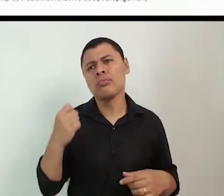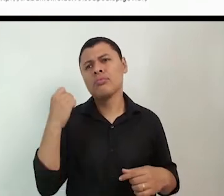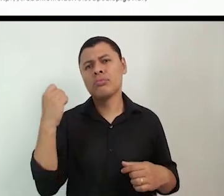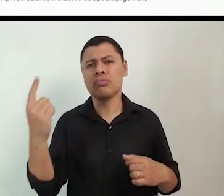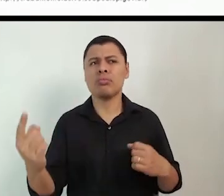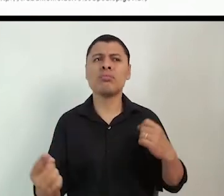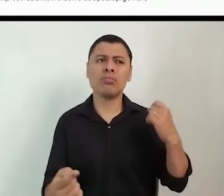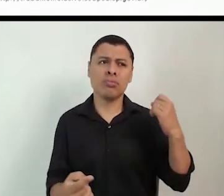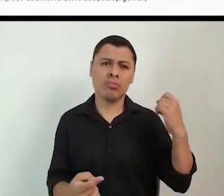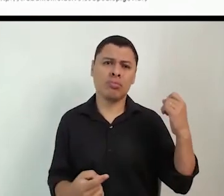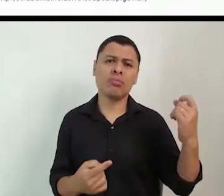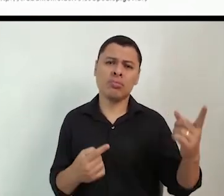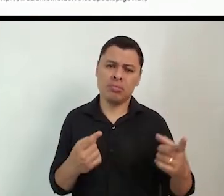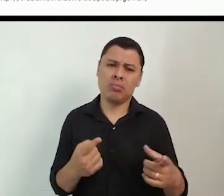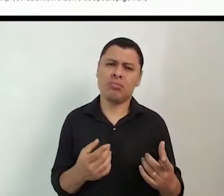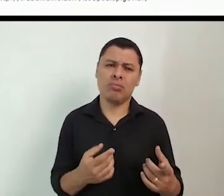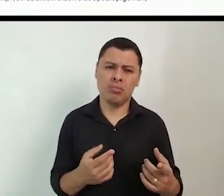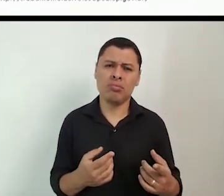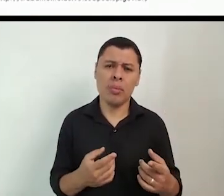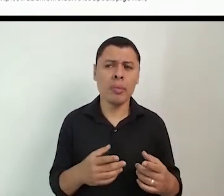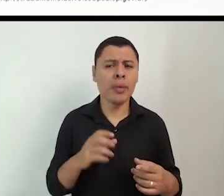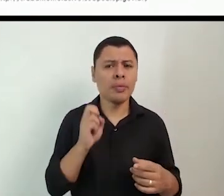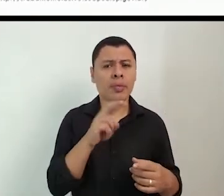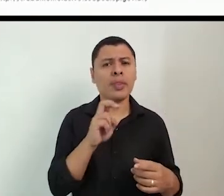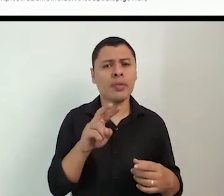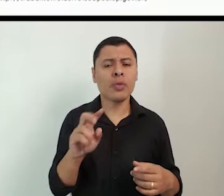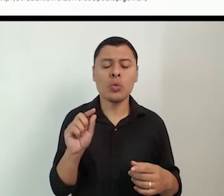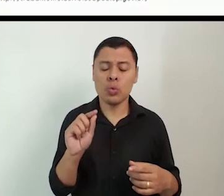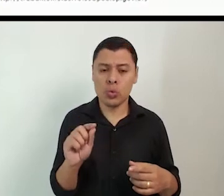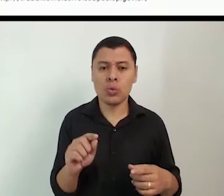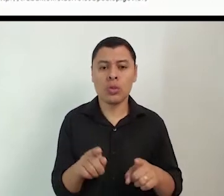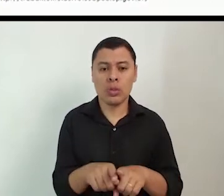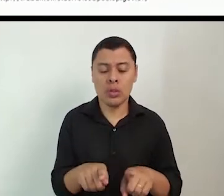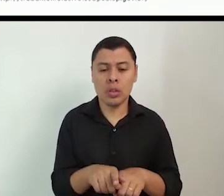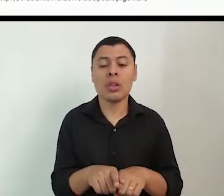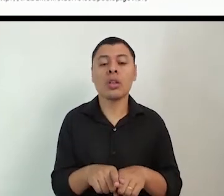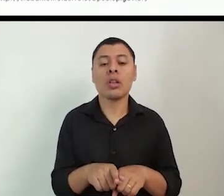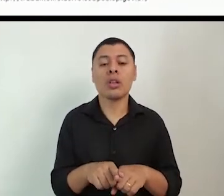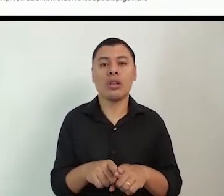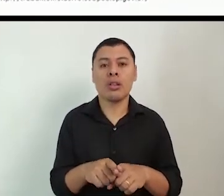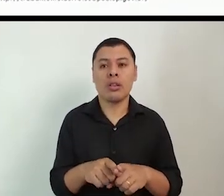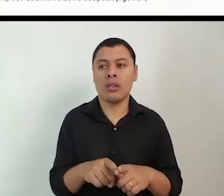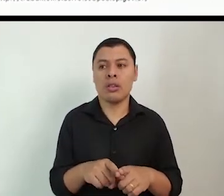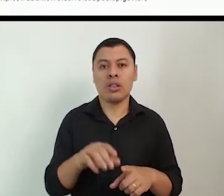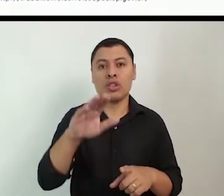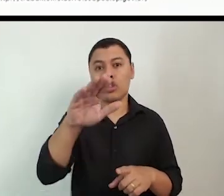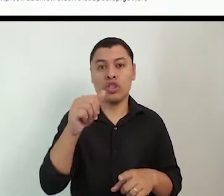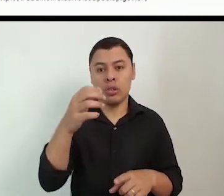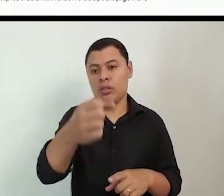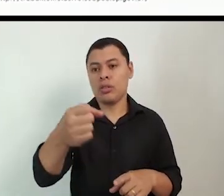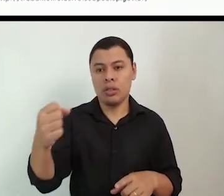mas acontece com frequência essa questão da contratação sem inclusão.